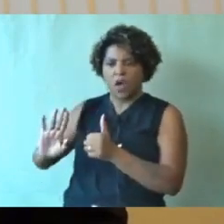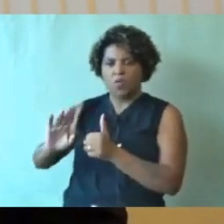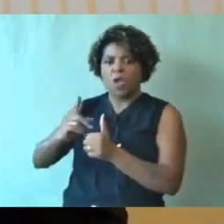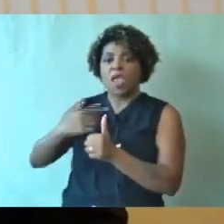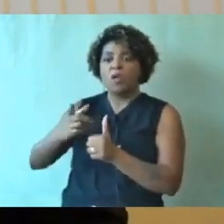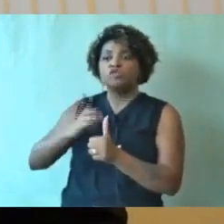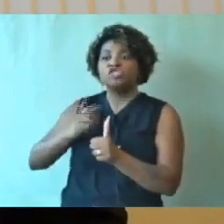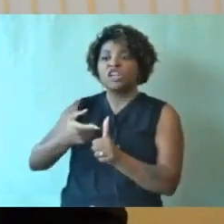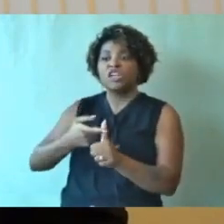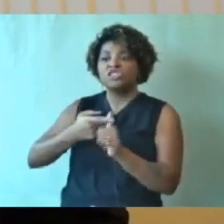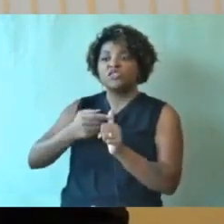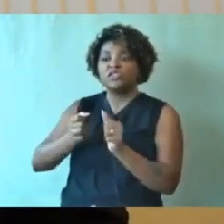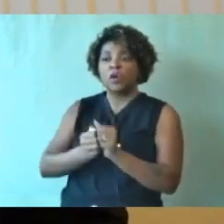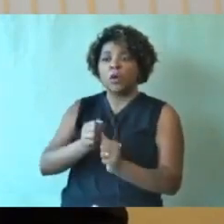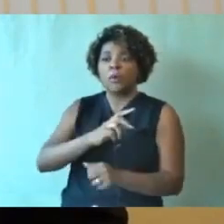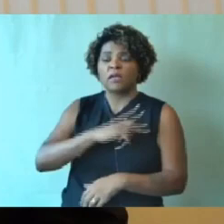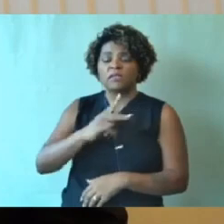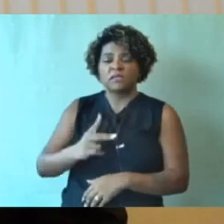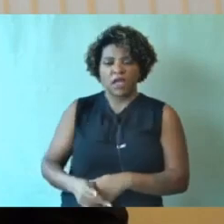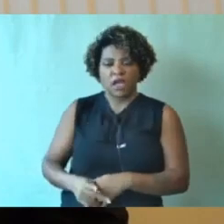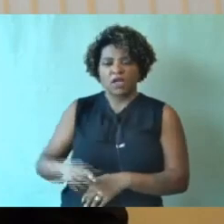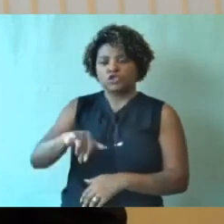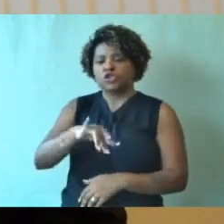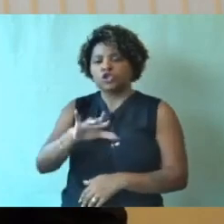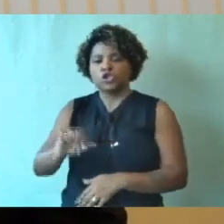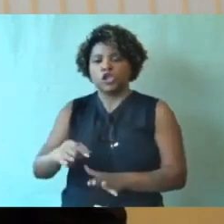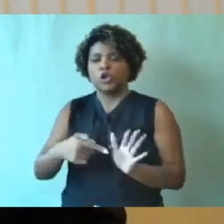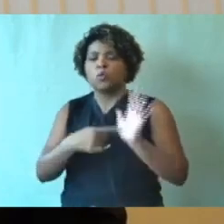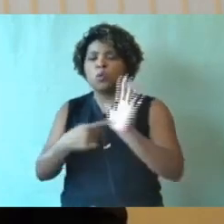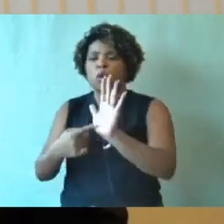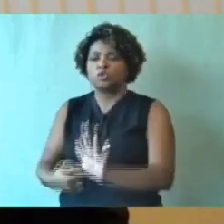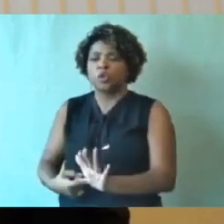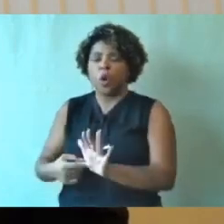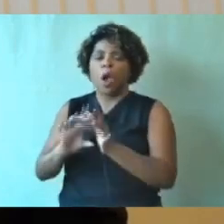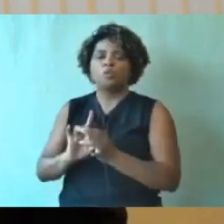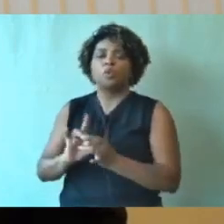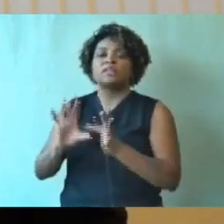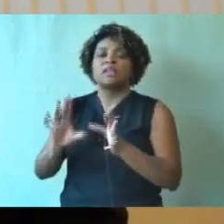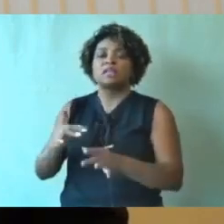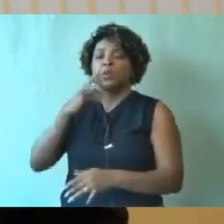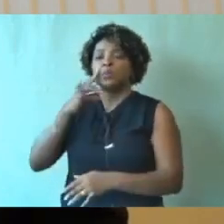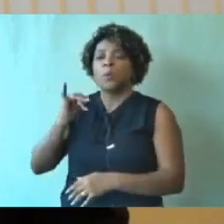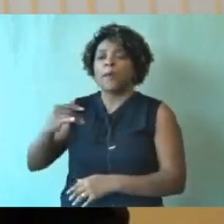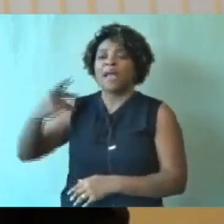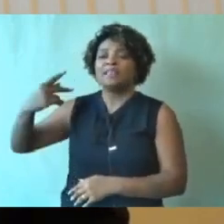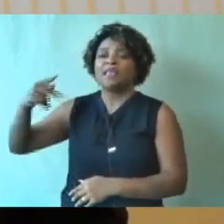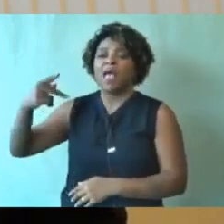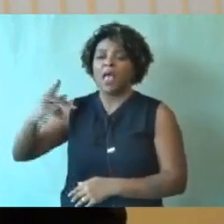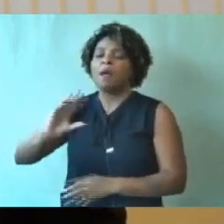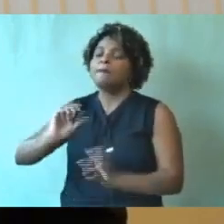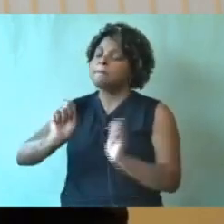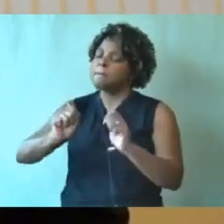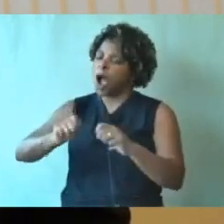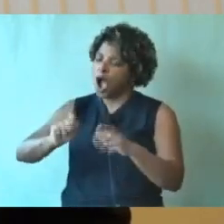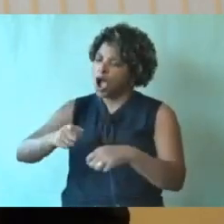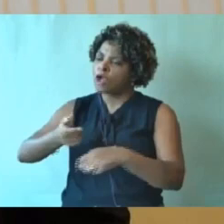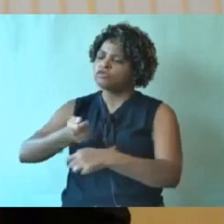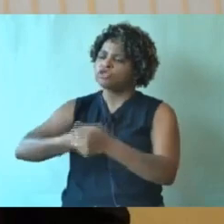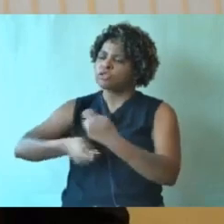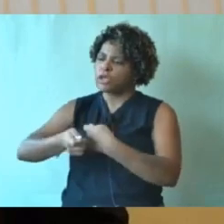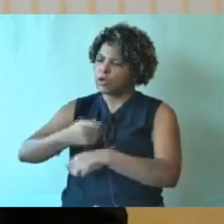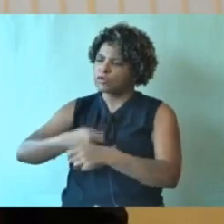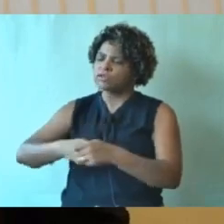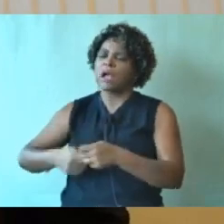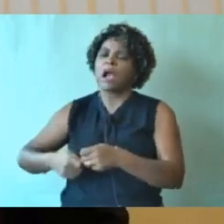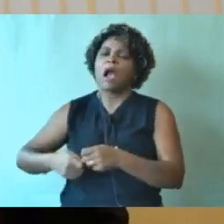com a autorização do pai dele que podia negociar, isso de fato ocorreu. Na hora que nós transferimos o ativo para ele, ele trouxe o termo de